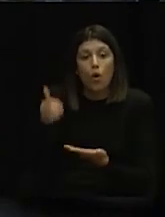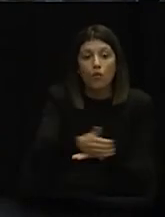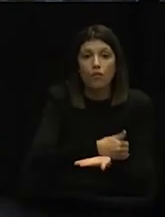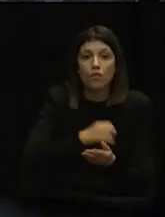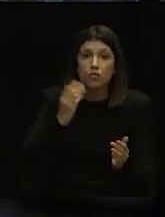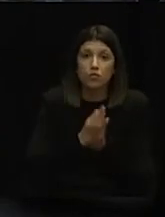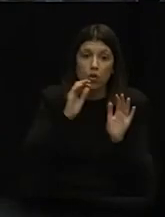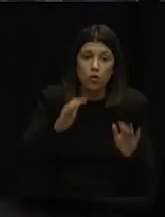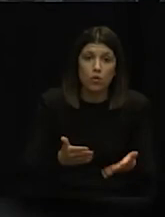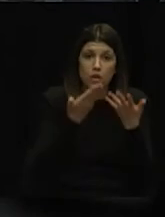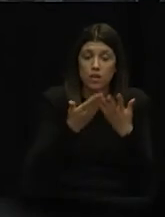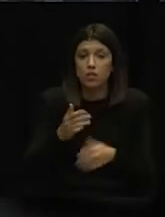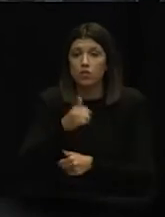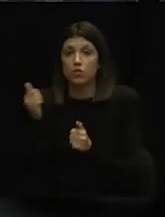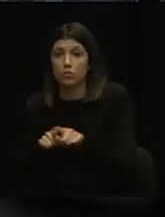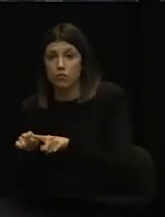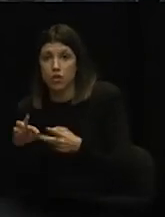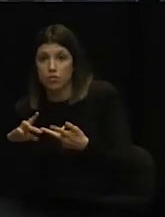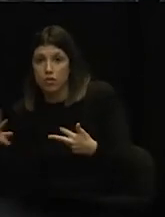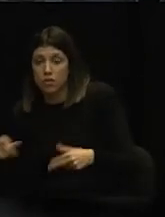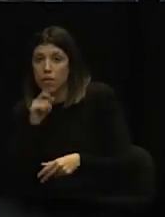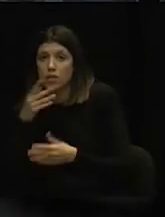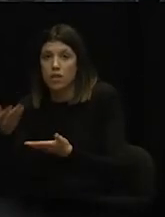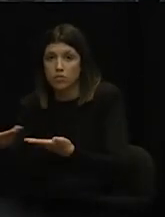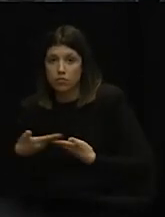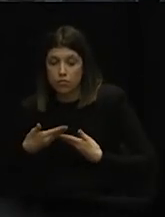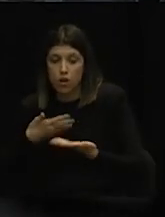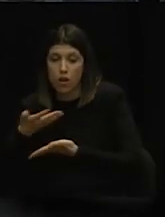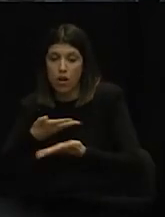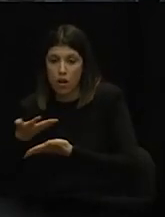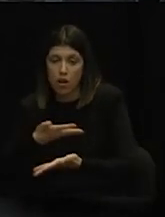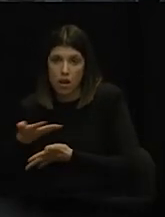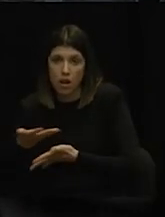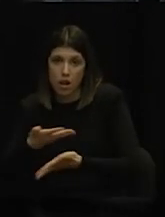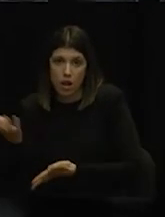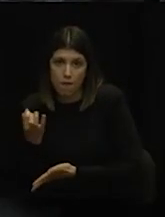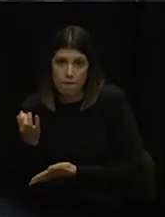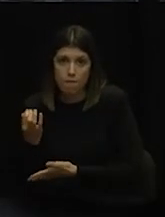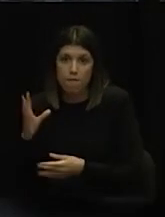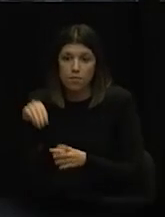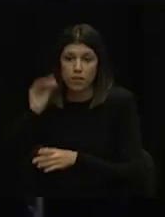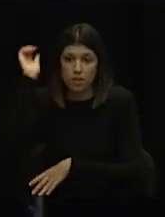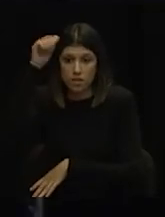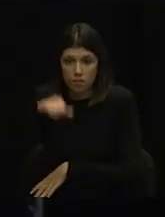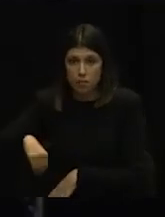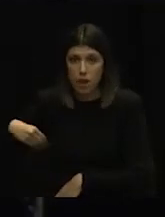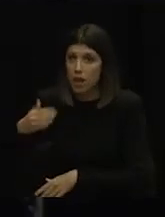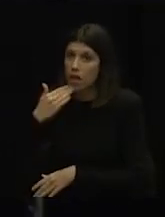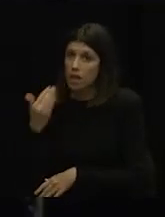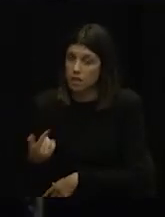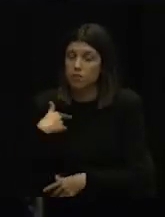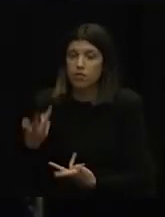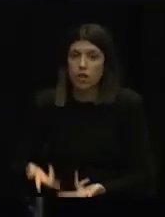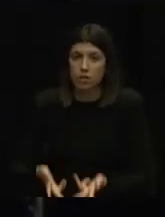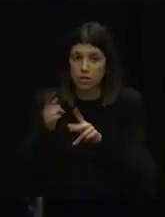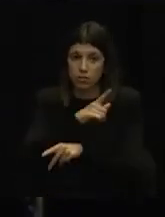por lei e o sociais e postar as municipais terão a oportunidade de receber os vereadores e vereadores e das comissões da Assembleia Municipal e Agradecemos